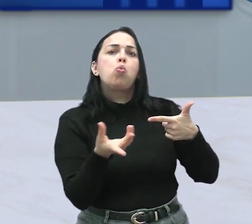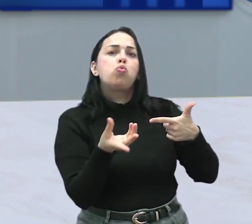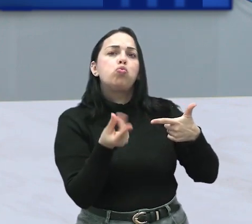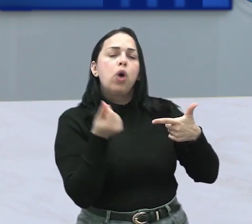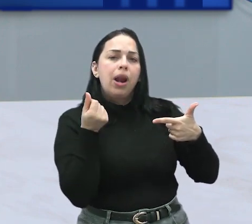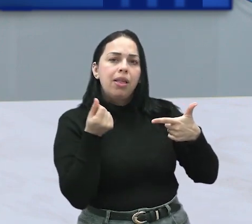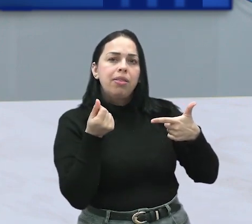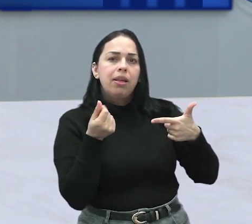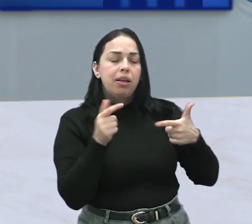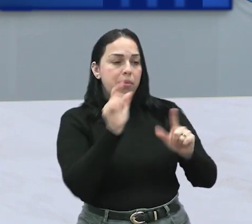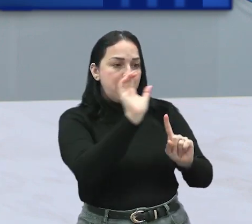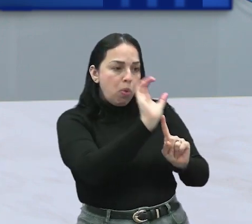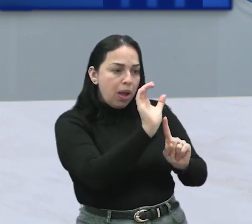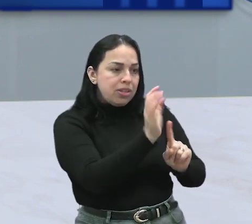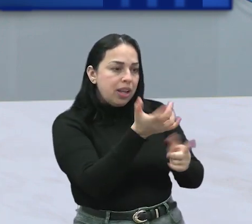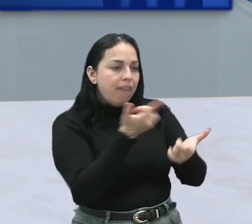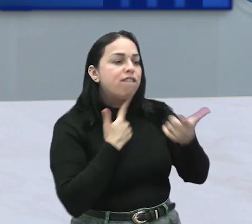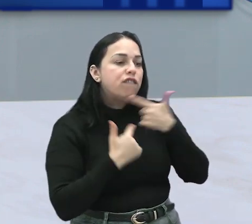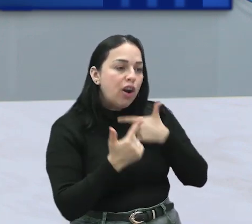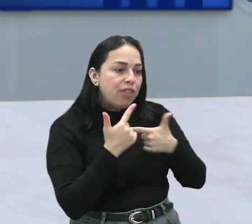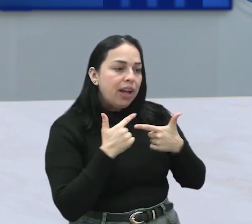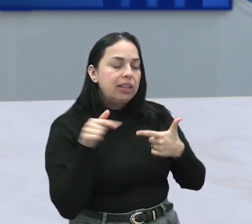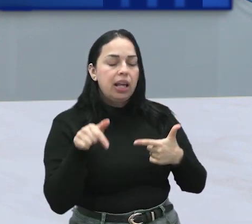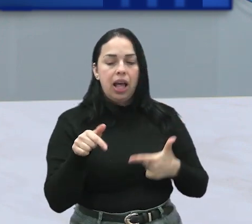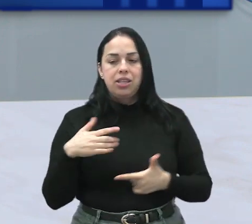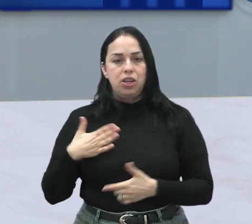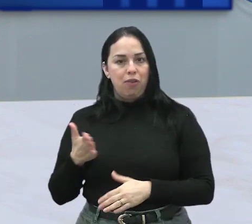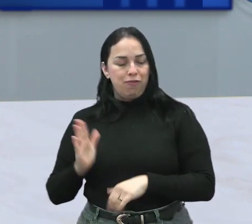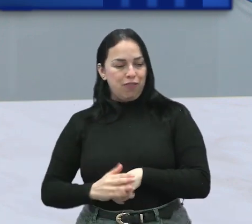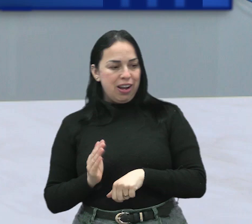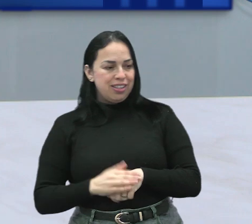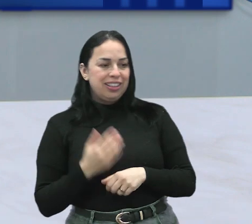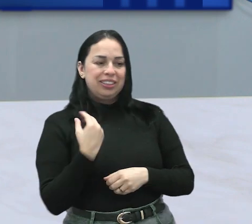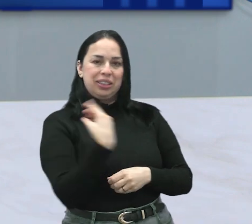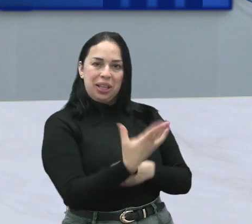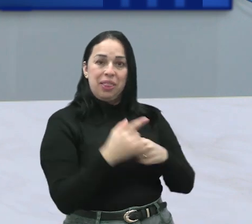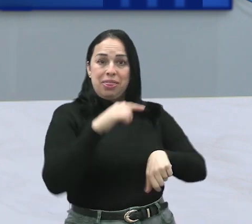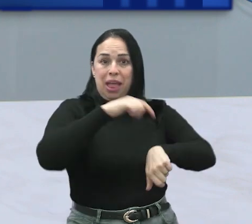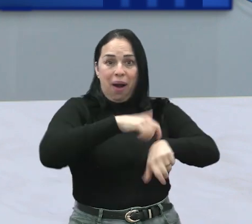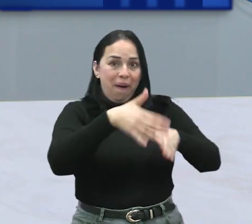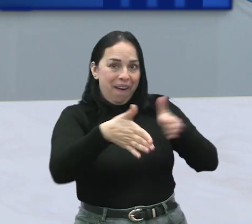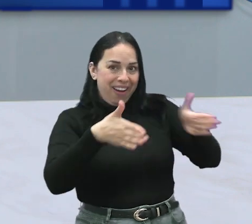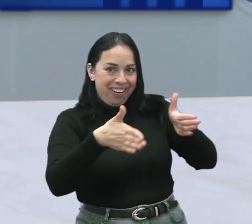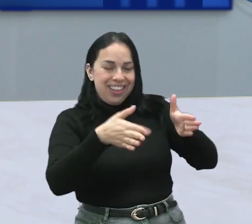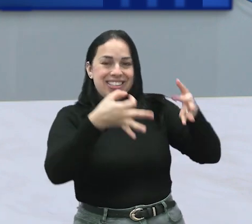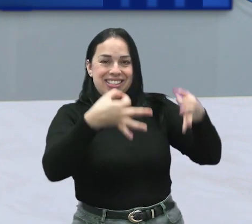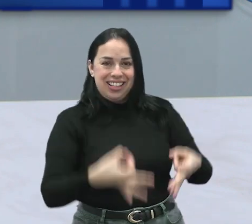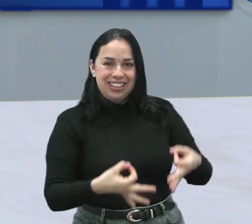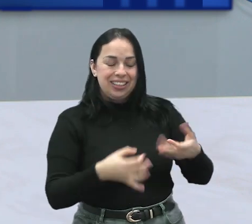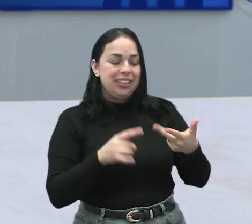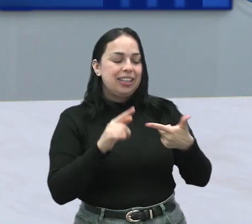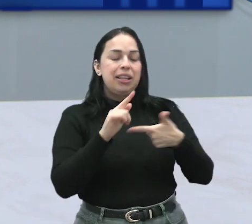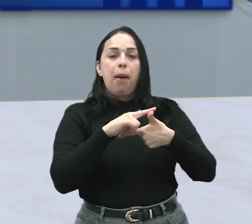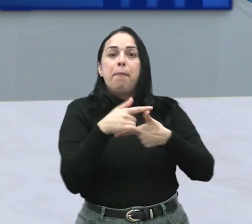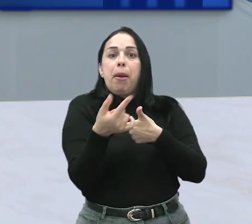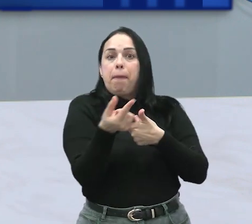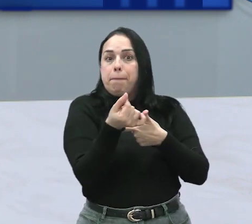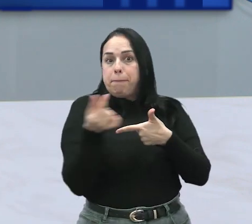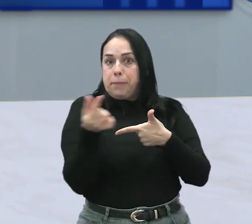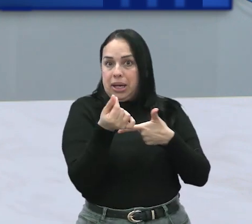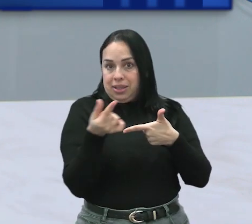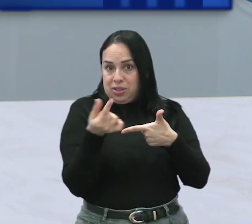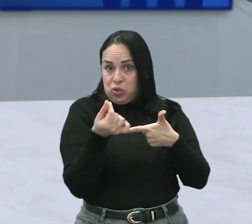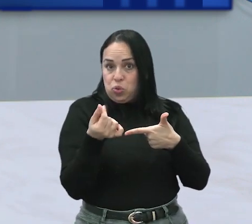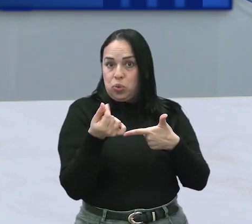exatamente aquilo que o meu cliente espera, na quantidade que ele espera, no momento que ele espera e envolve também o preço adequado a